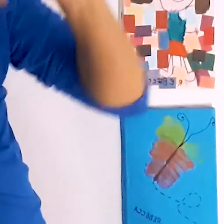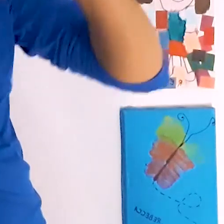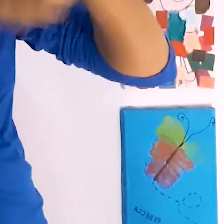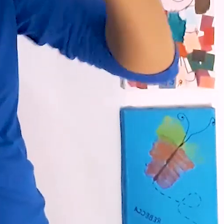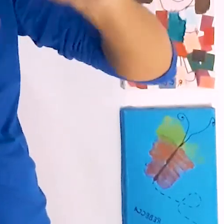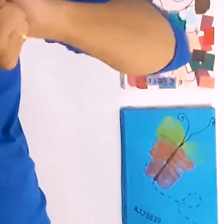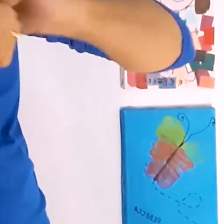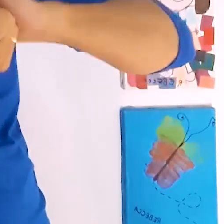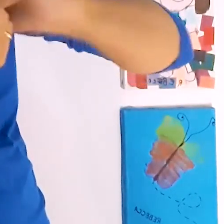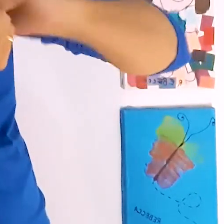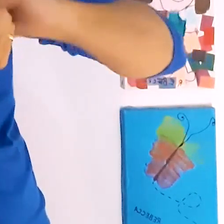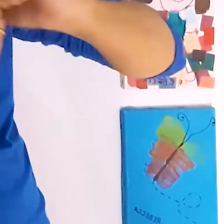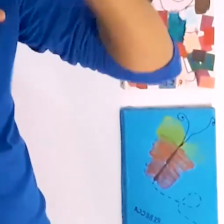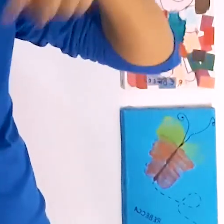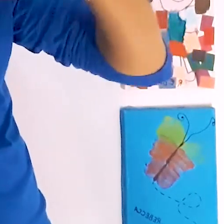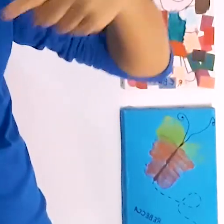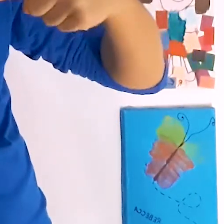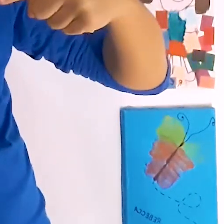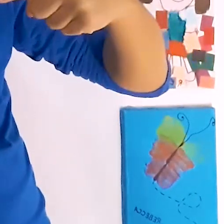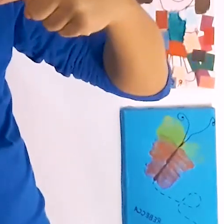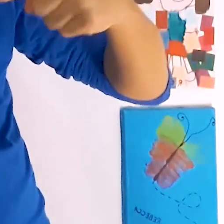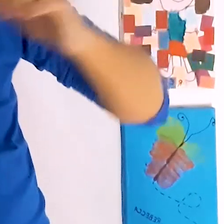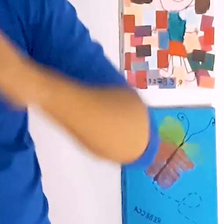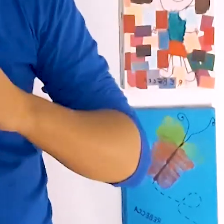Bom, deixa aí, que depois eu lavo.